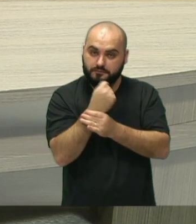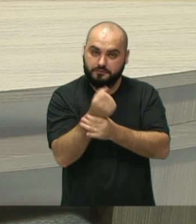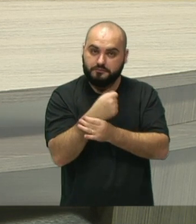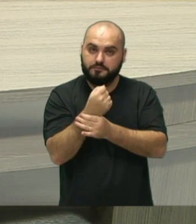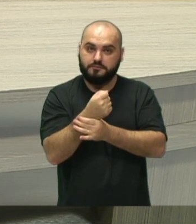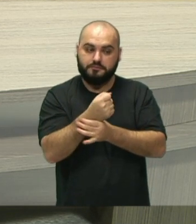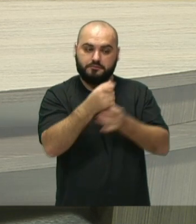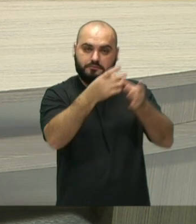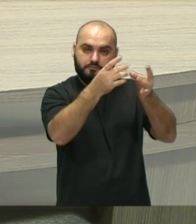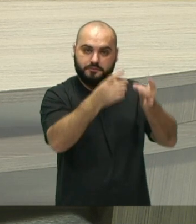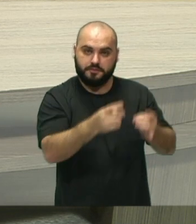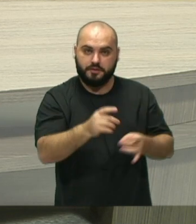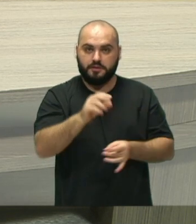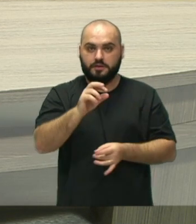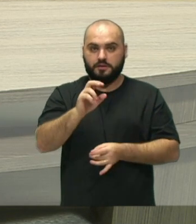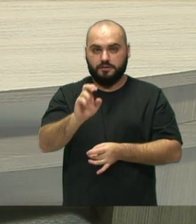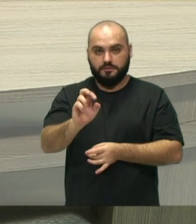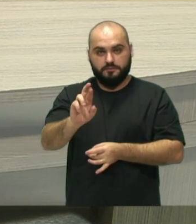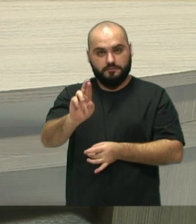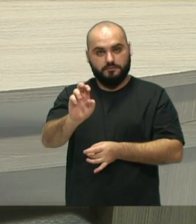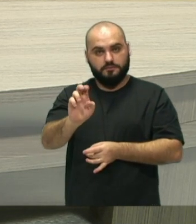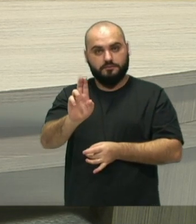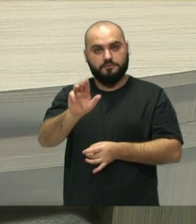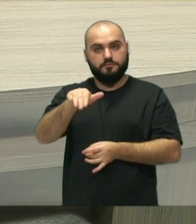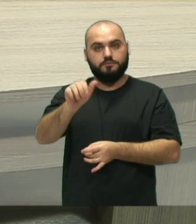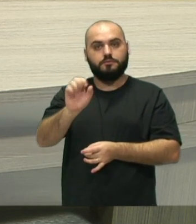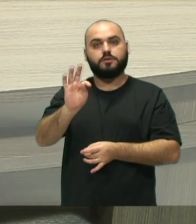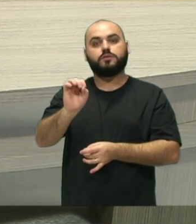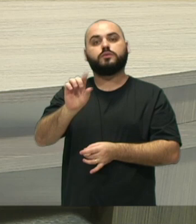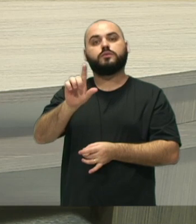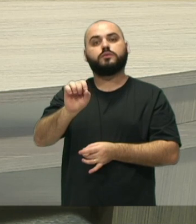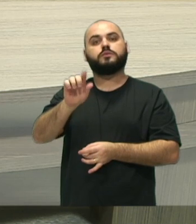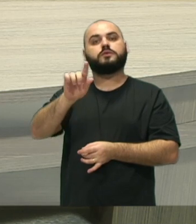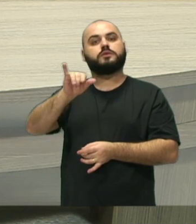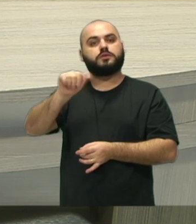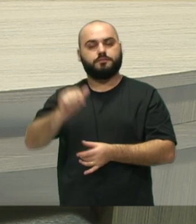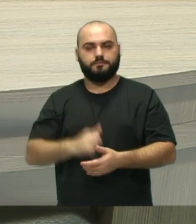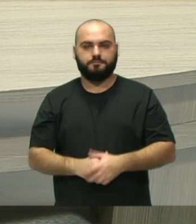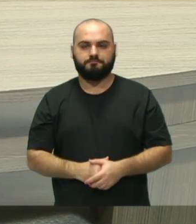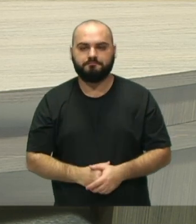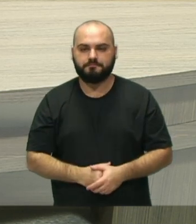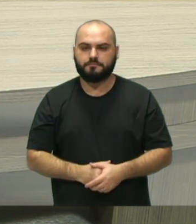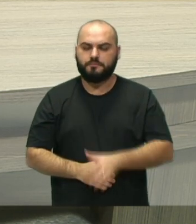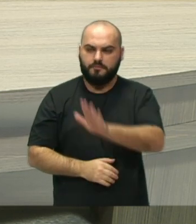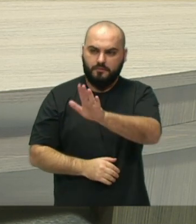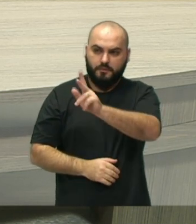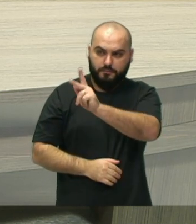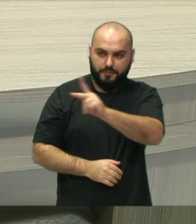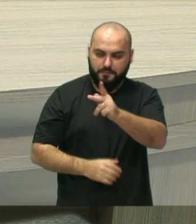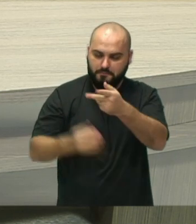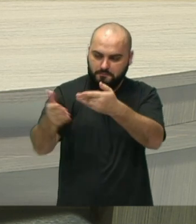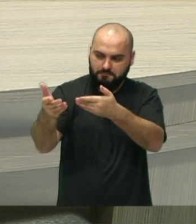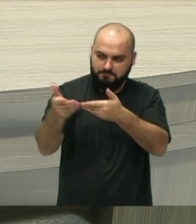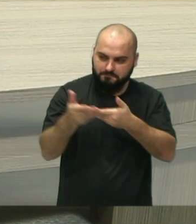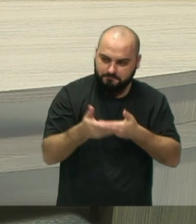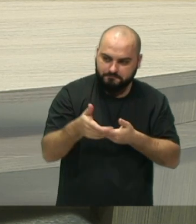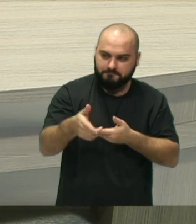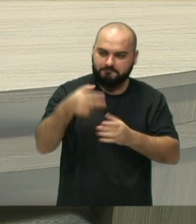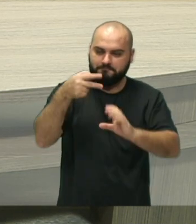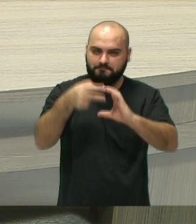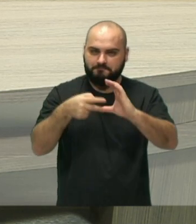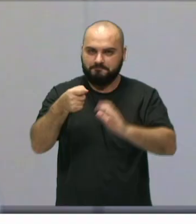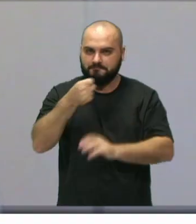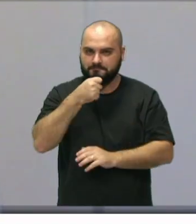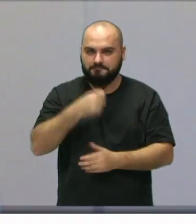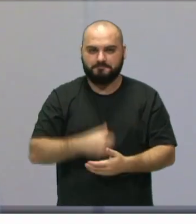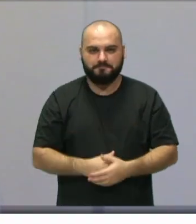aplicada à ortopedia e reumatologia. Professora Ana Lígia, seja muito bem-vinda aqui ao Câmara Aberta.